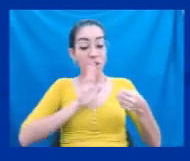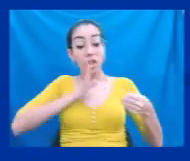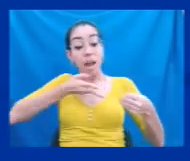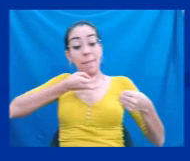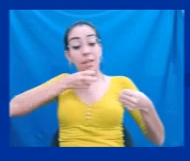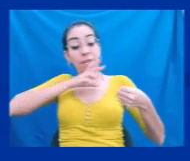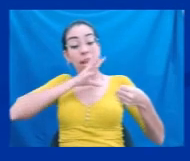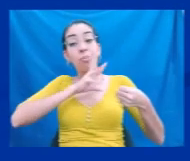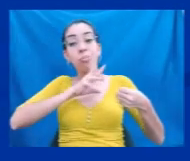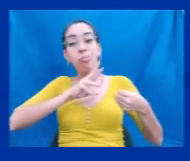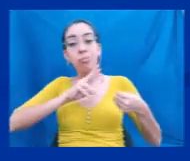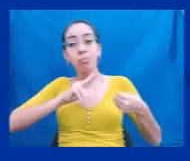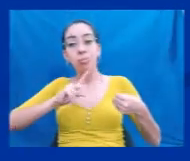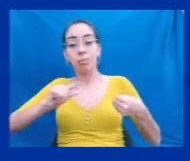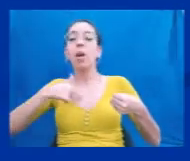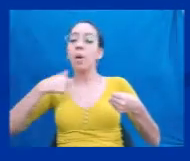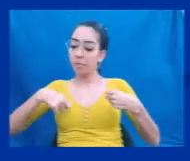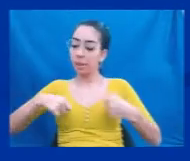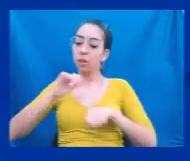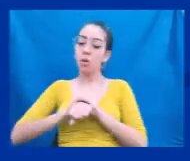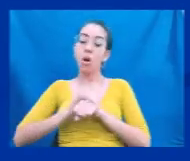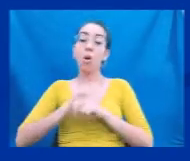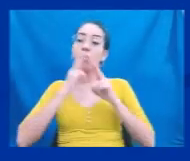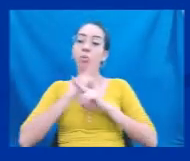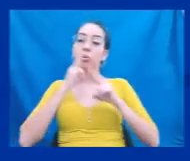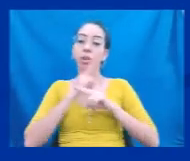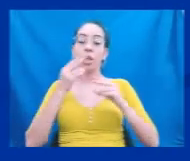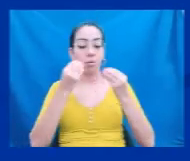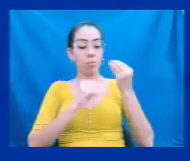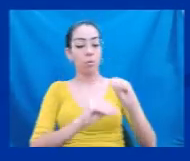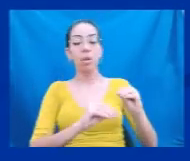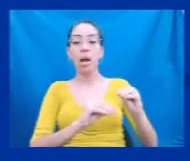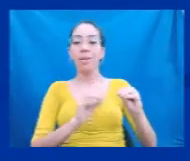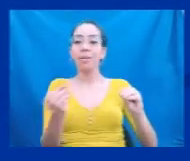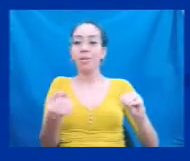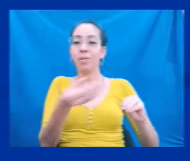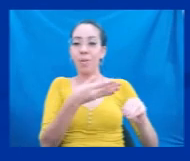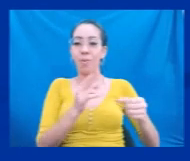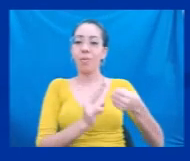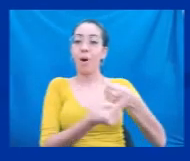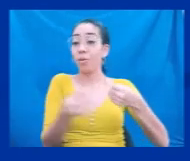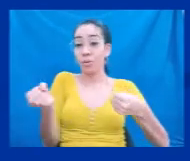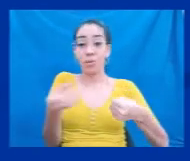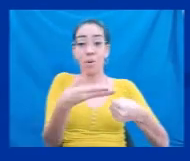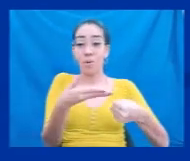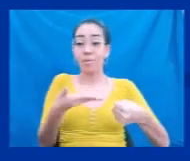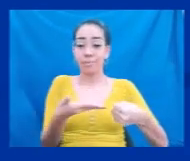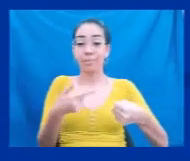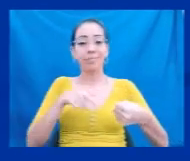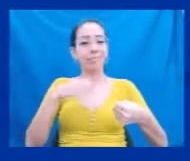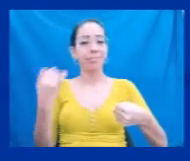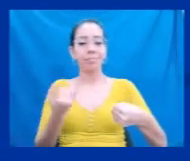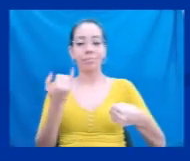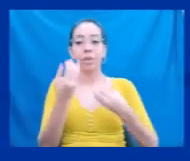tenho que fazer um novo rótulo para manter aquela informação do produto. Então, a rotulagem ela é essencial para se ter um armazenamento